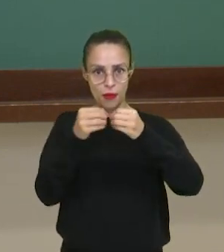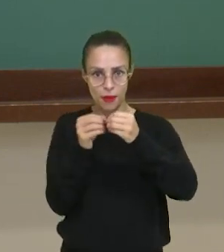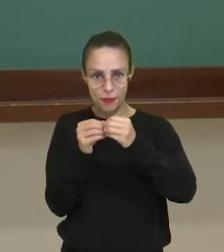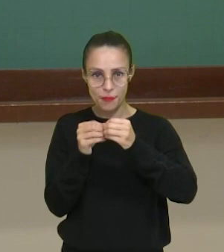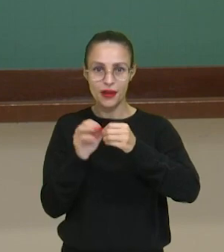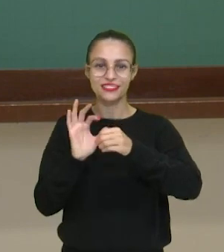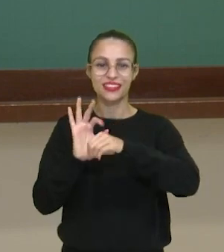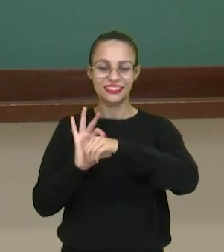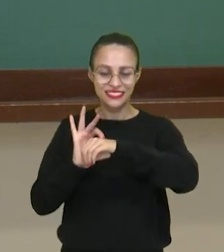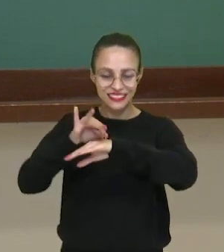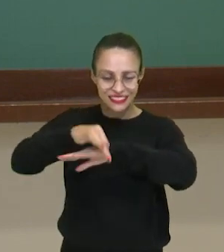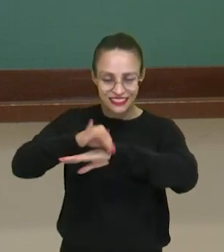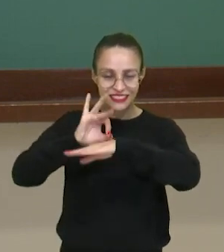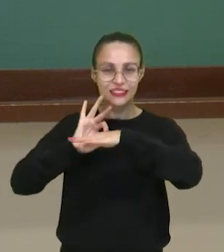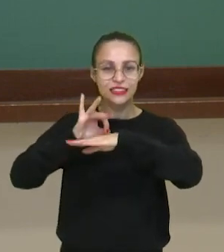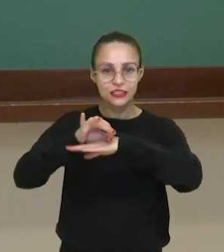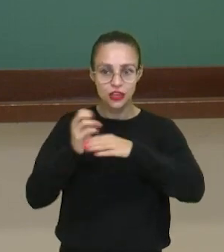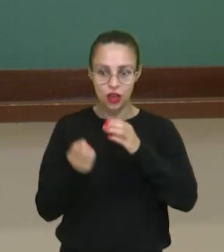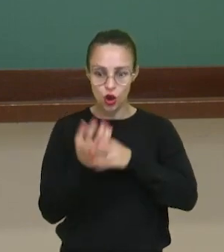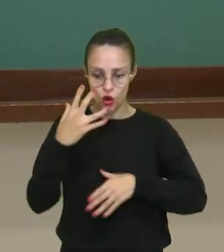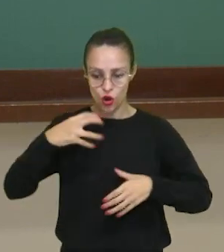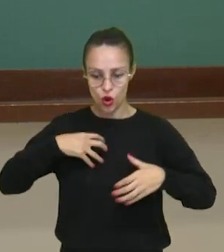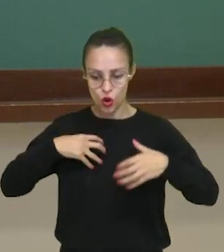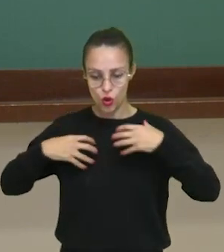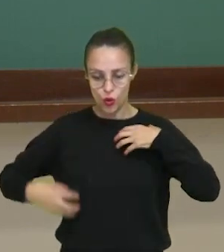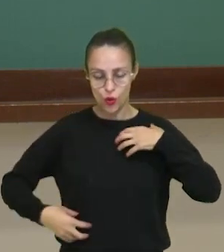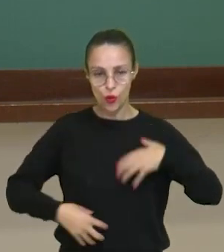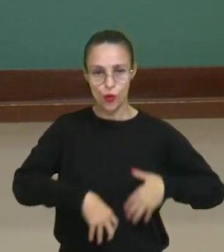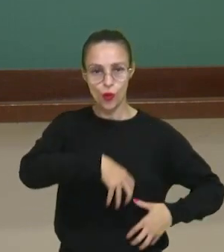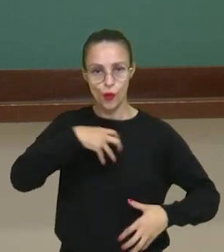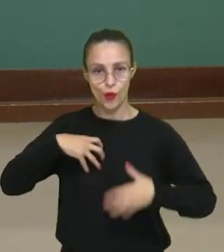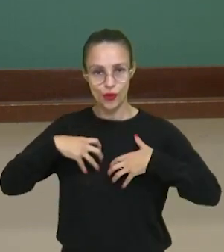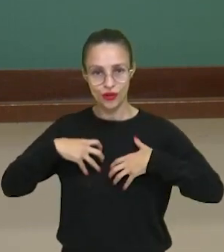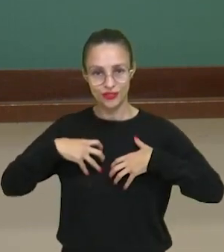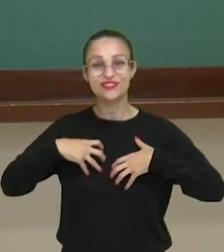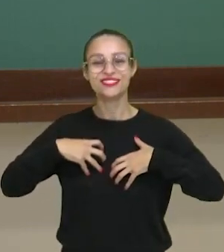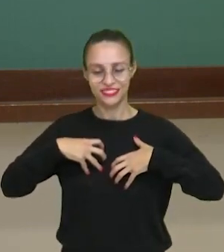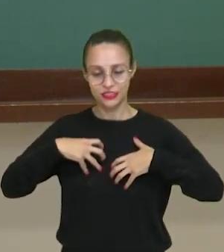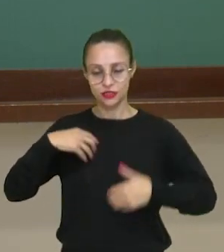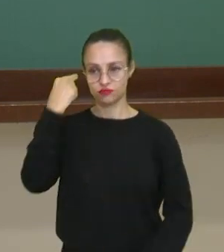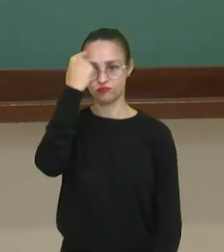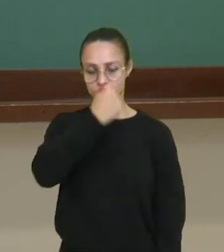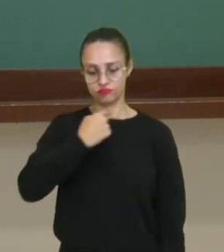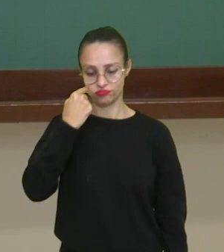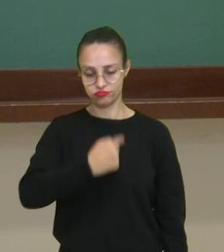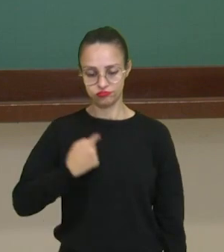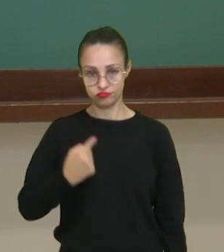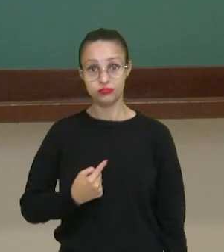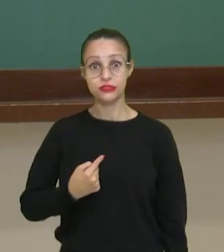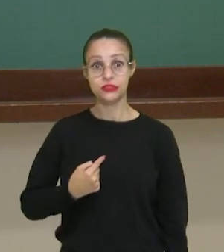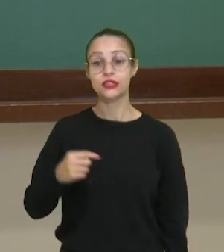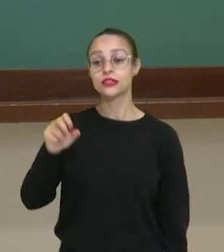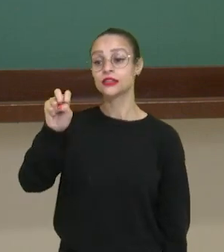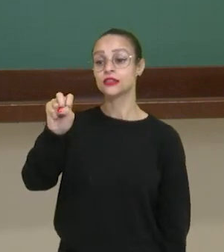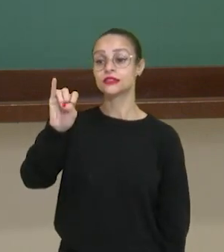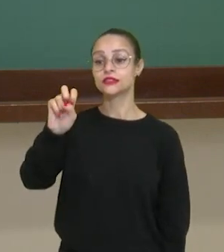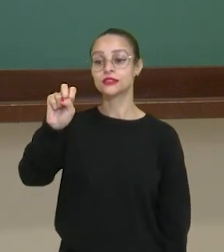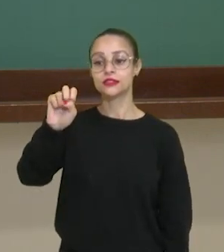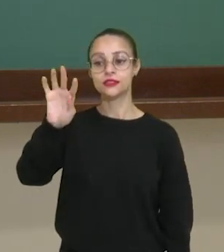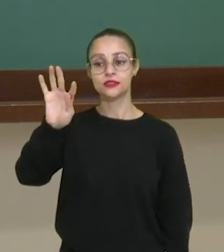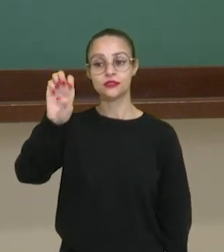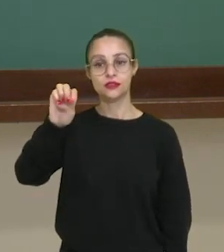se organizam e formam órgãos, que se juntam e formam sistemas? Opa! Nós chegamos então